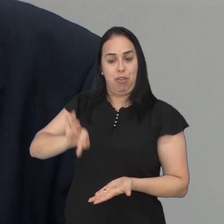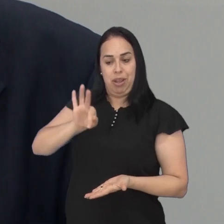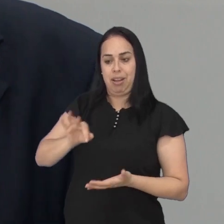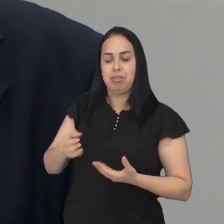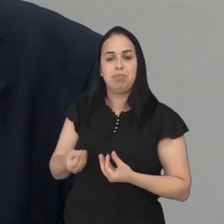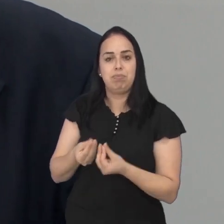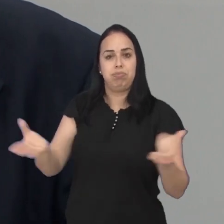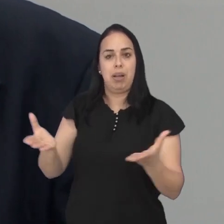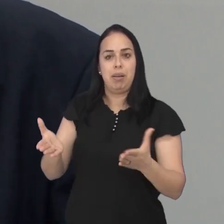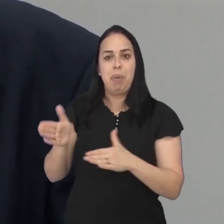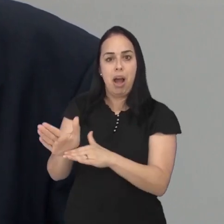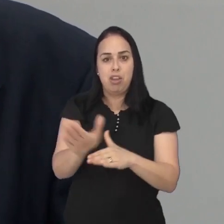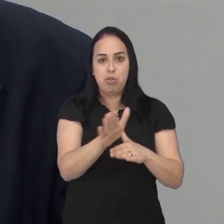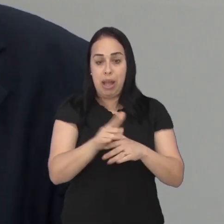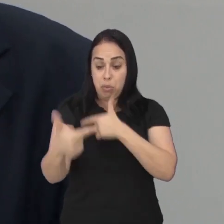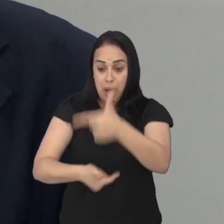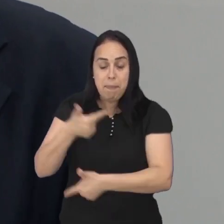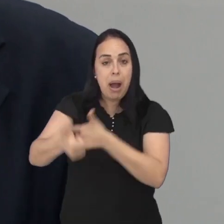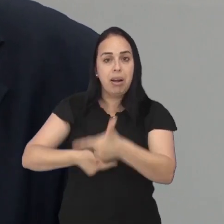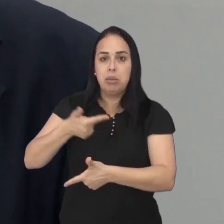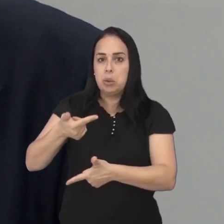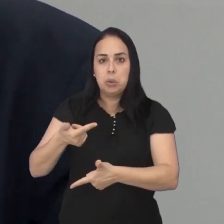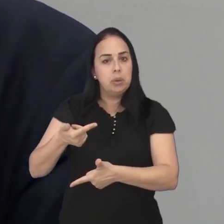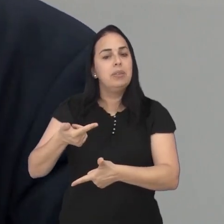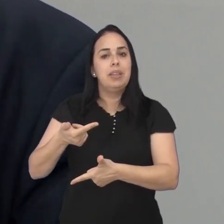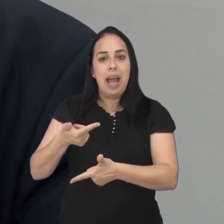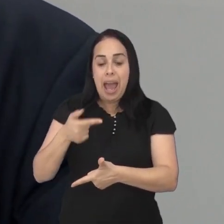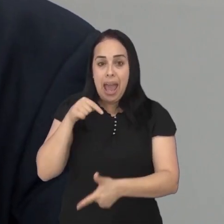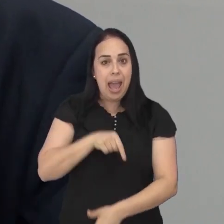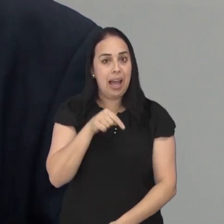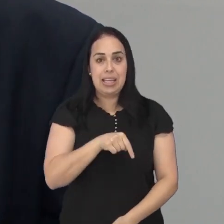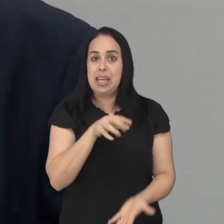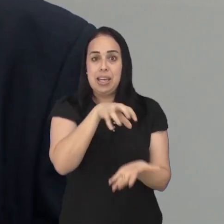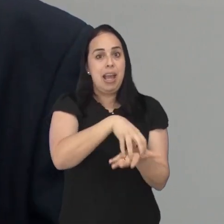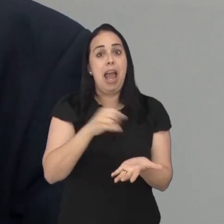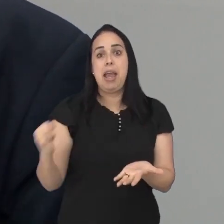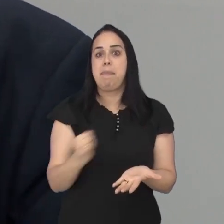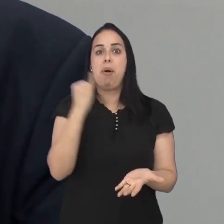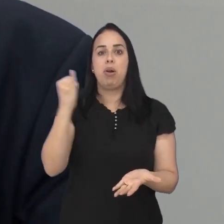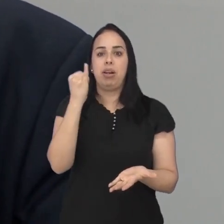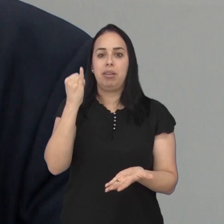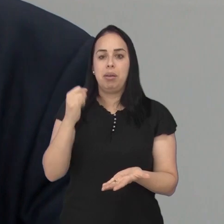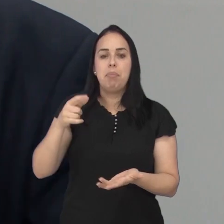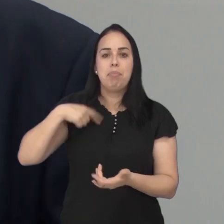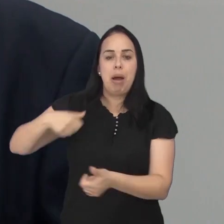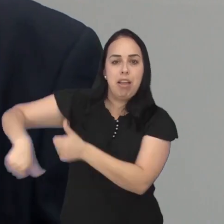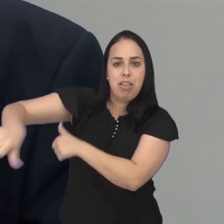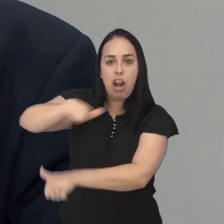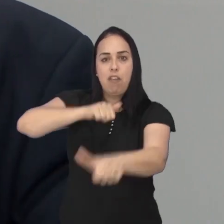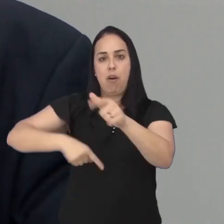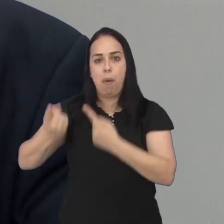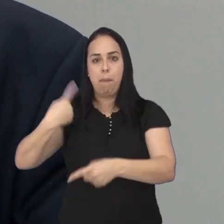aqui para a formação profissional e para a demanda no mercado, ela acaba sendo essencial